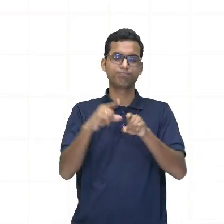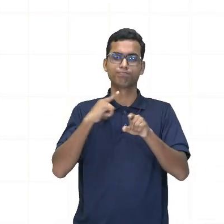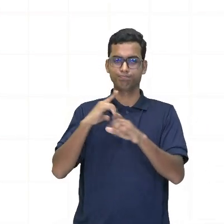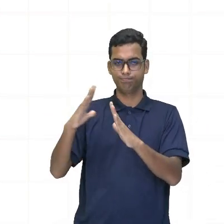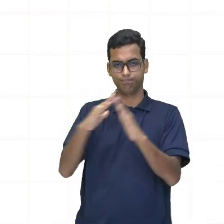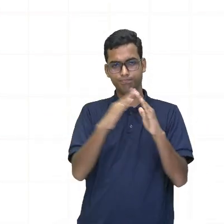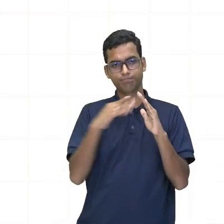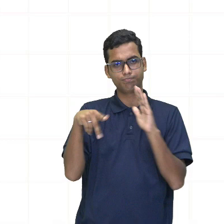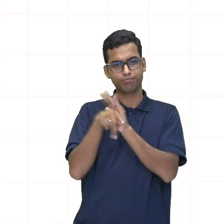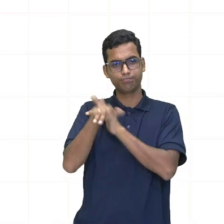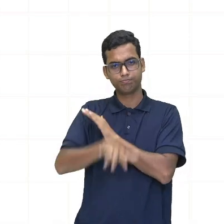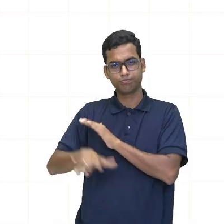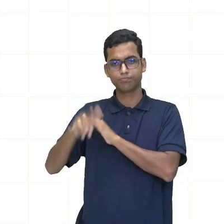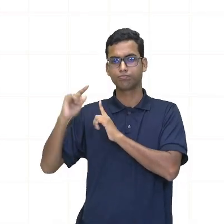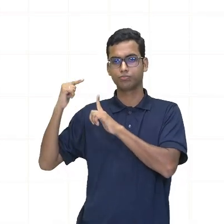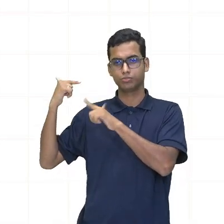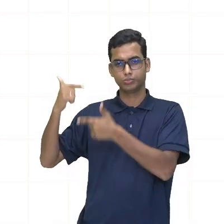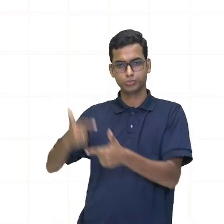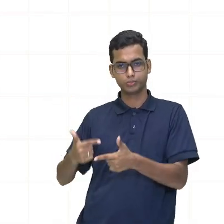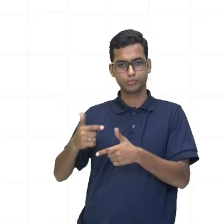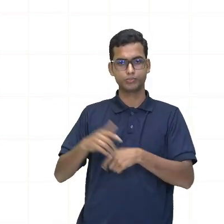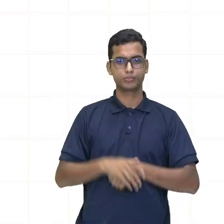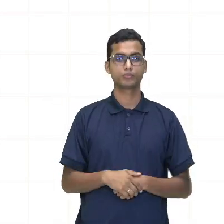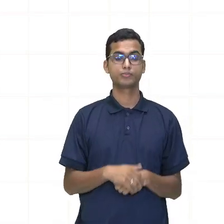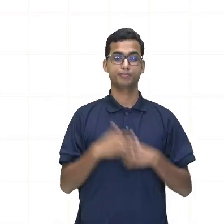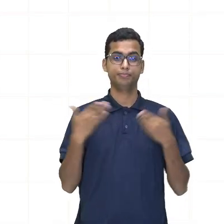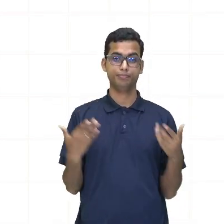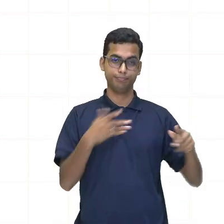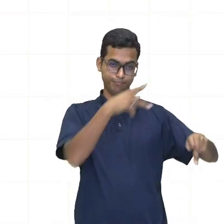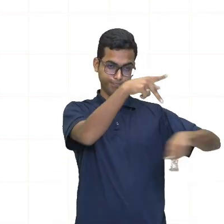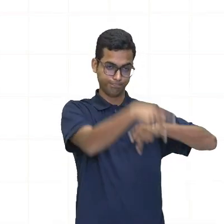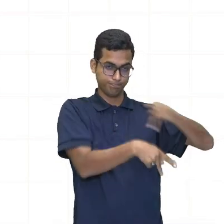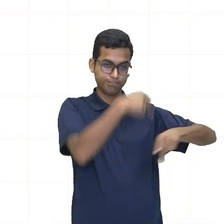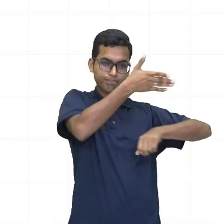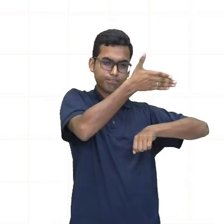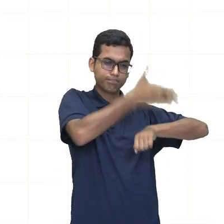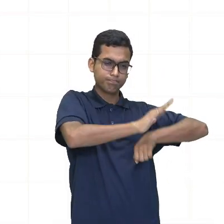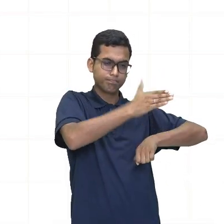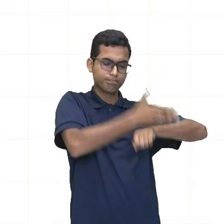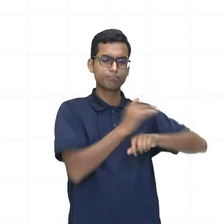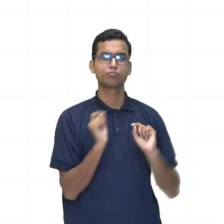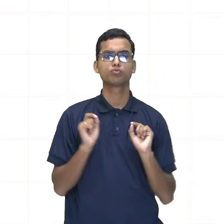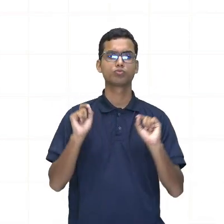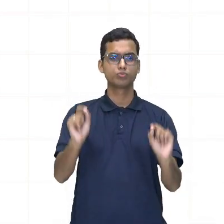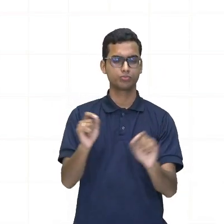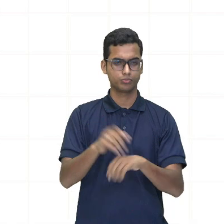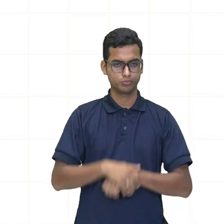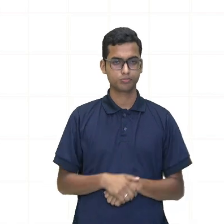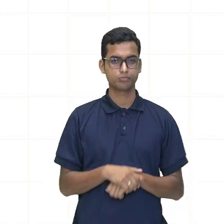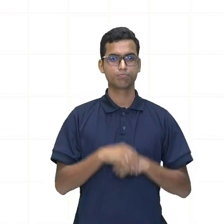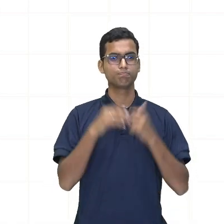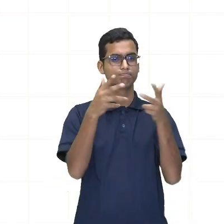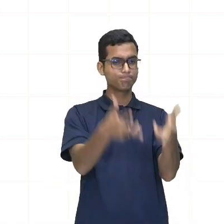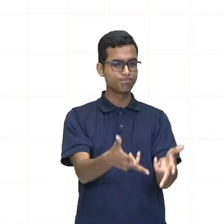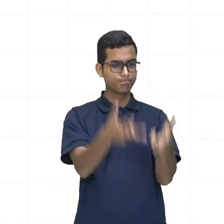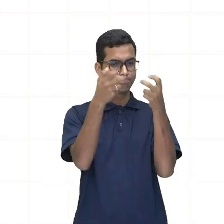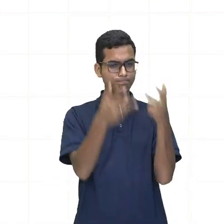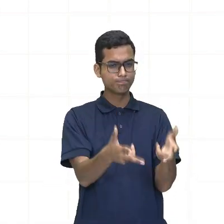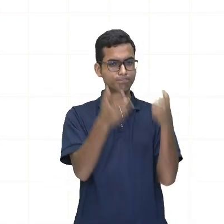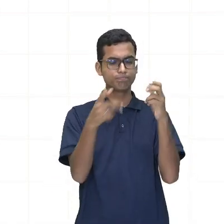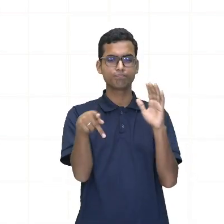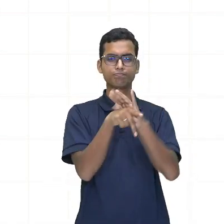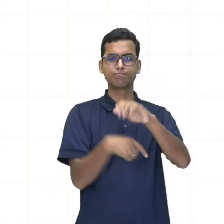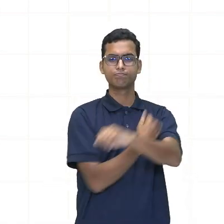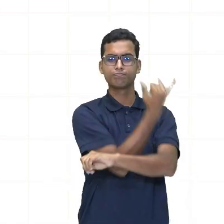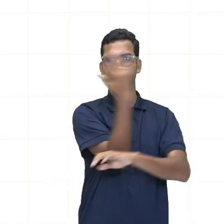habitantes tradicionais. Esses povos, eles praticam o que nós chamamos de extrativismo vegetal. O